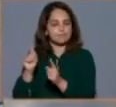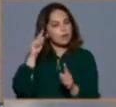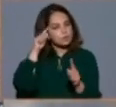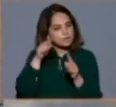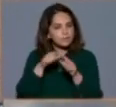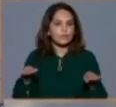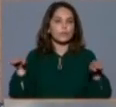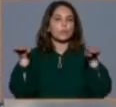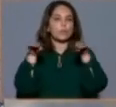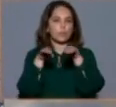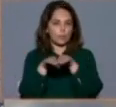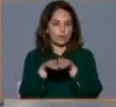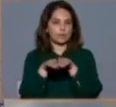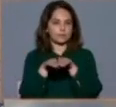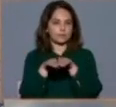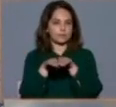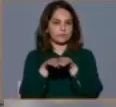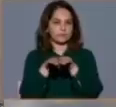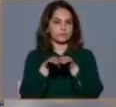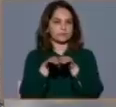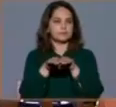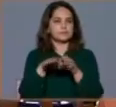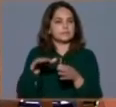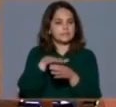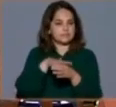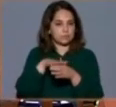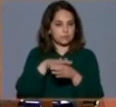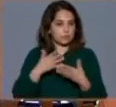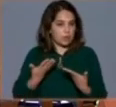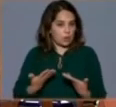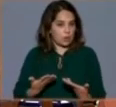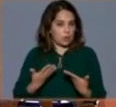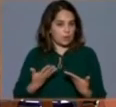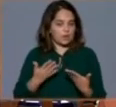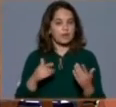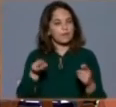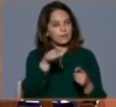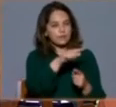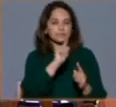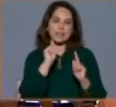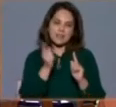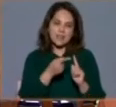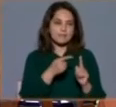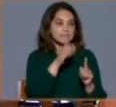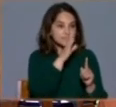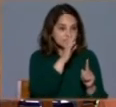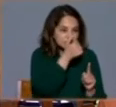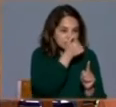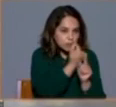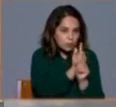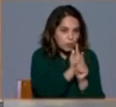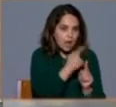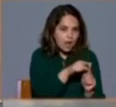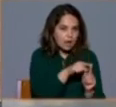igualdade. Nas circunstâncias presentes, aliviai com a vossa abundância a